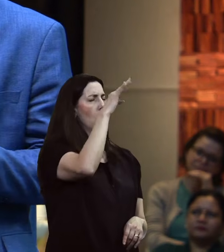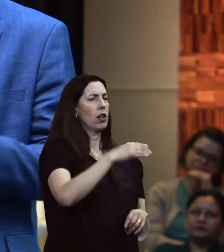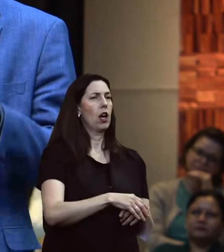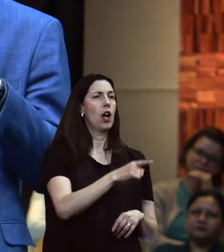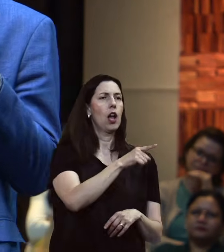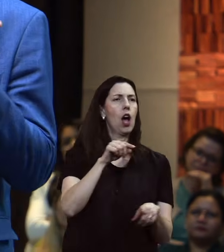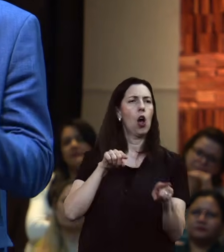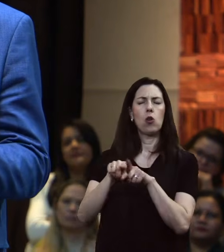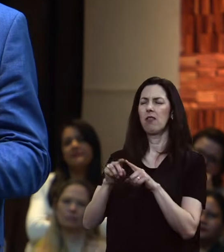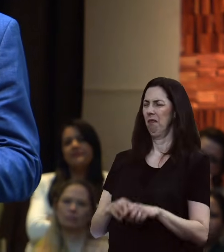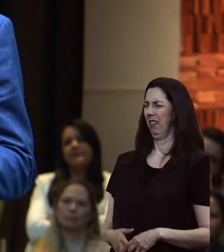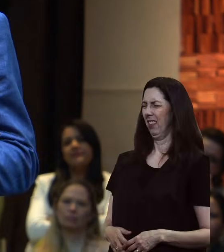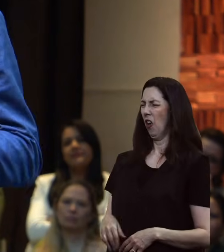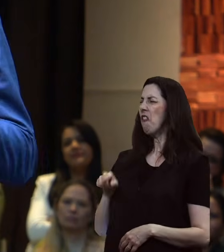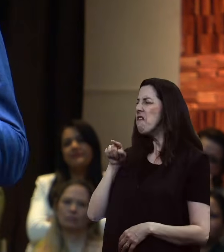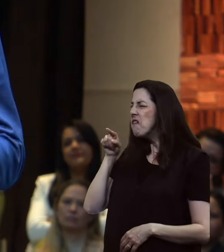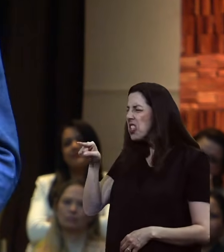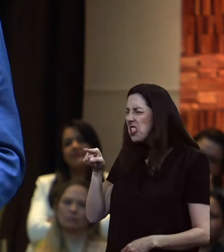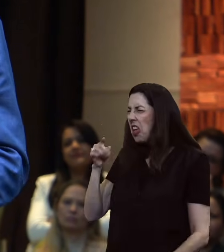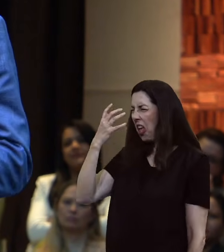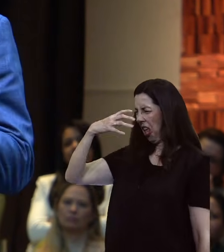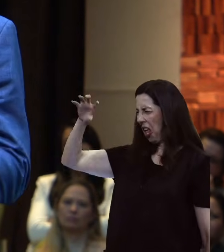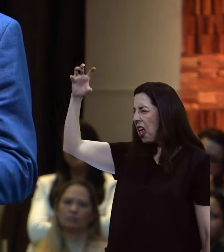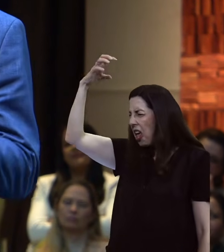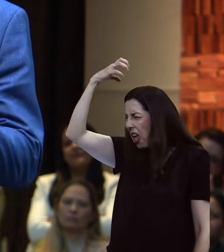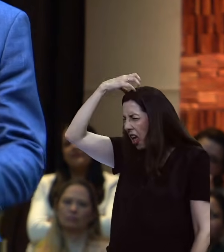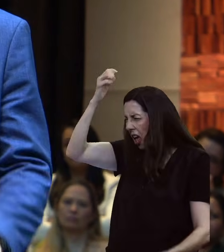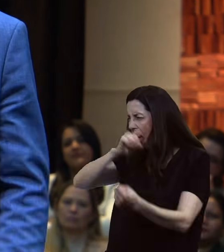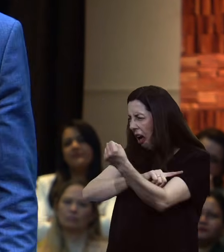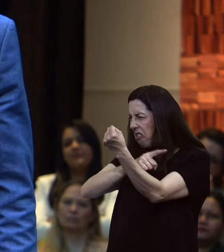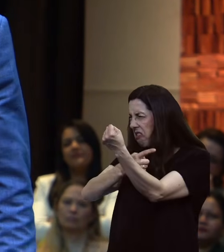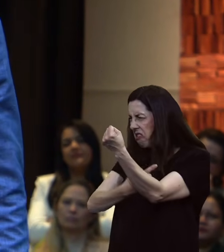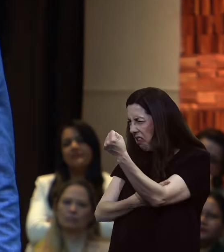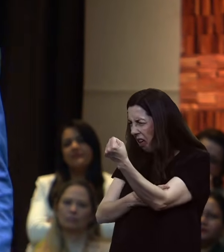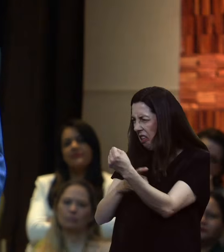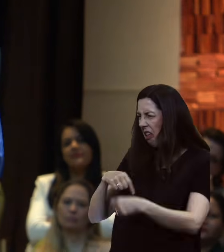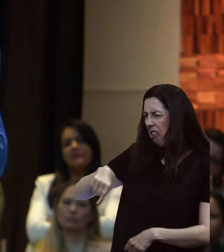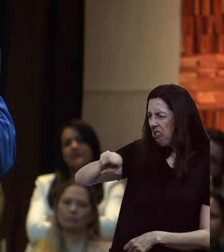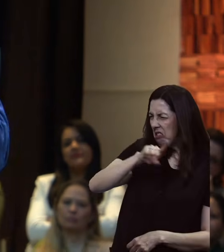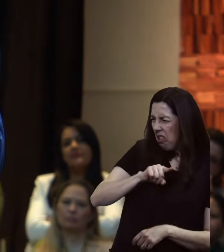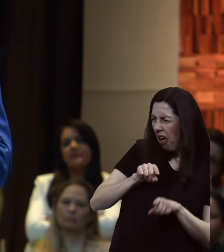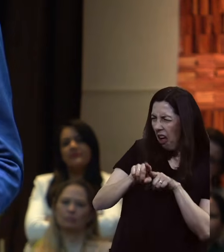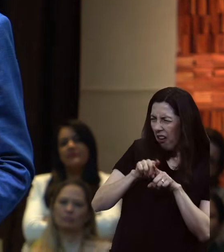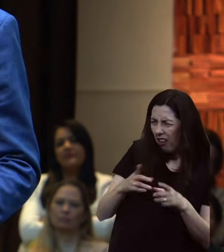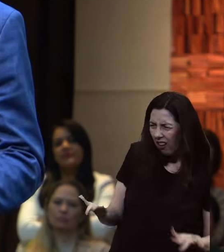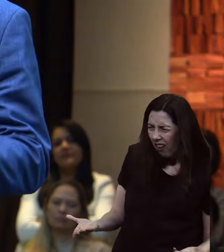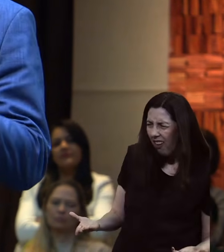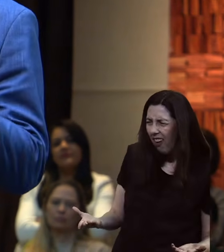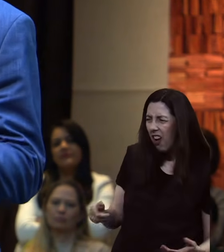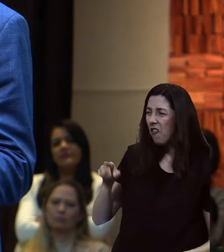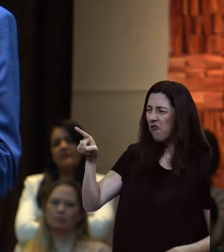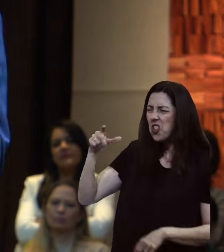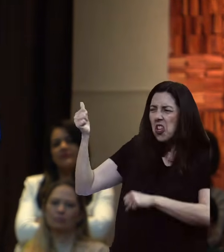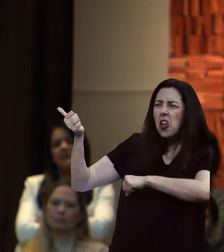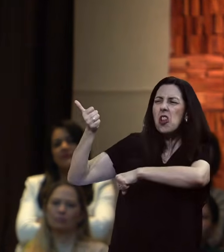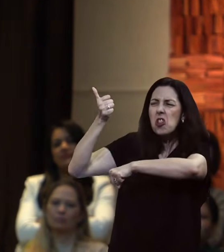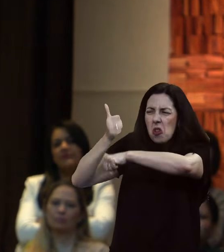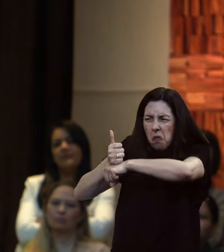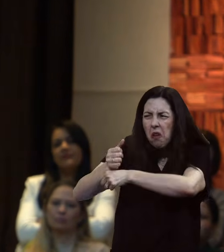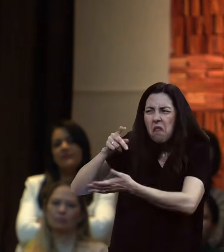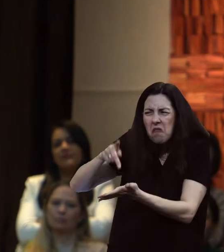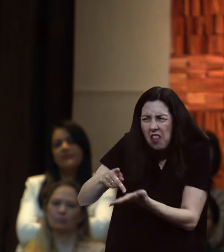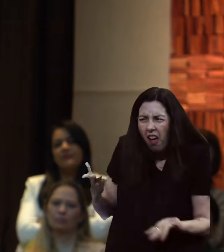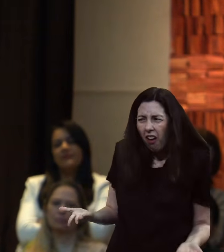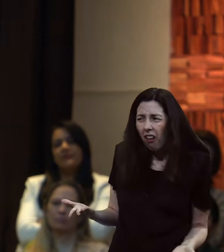irmãos, reinarás com efeito sobre nós, e sobre nós dominarás